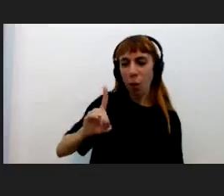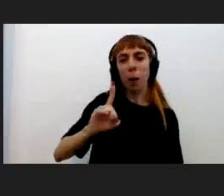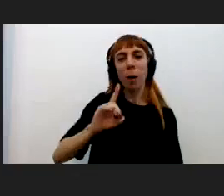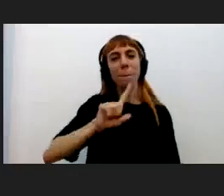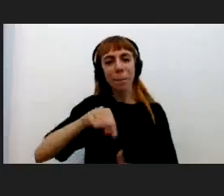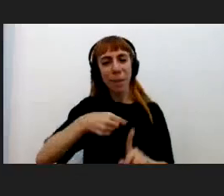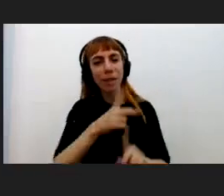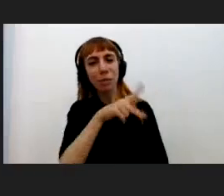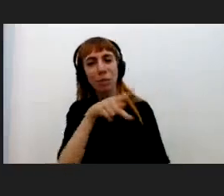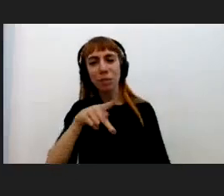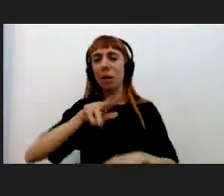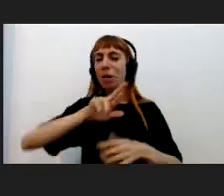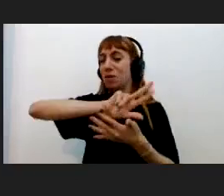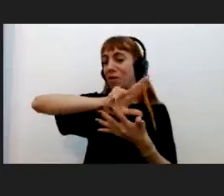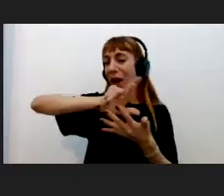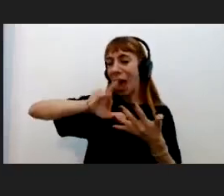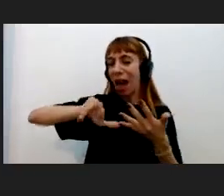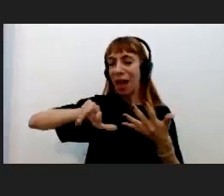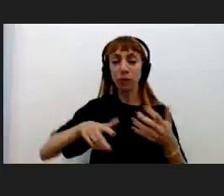Então,